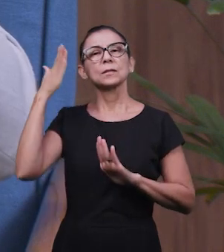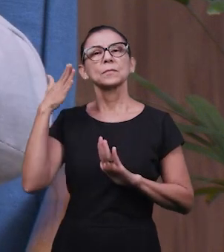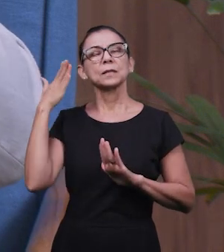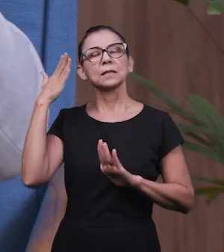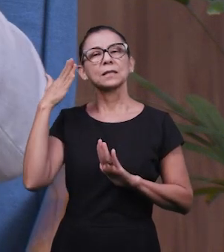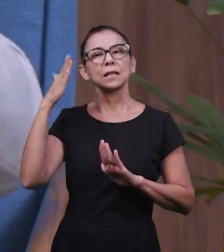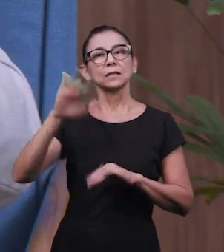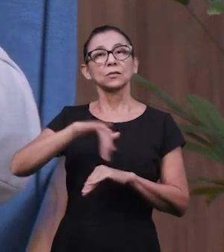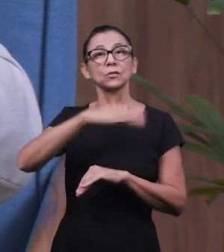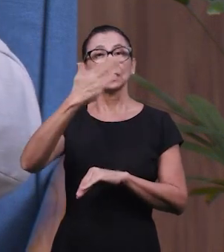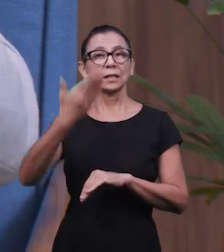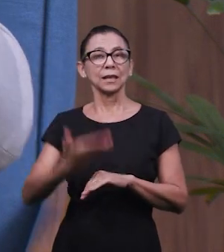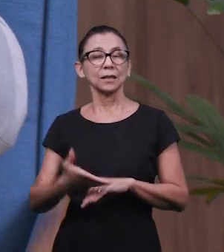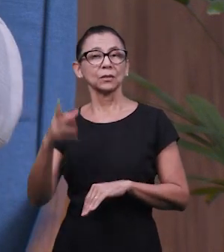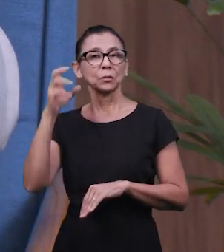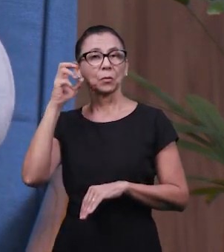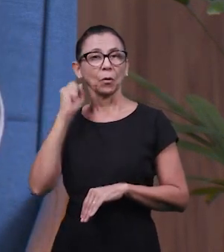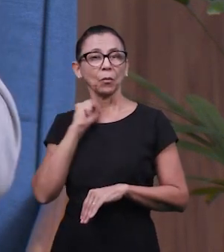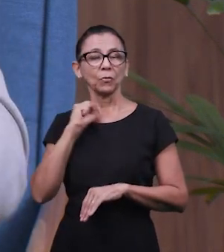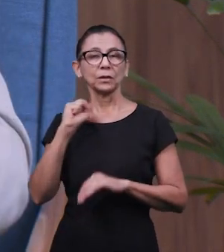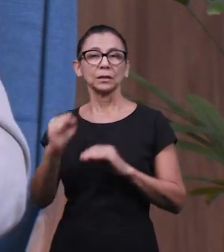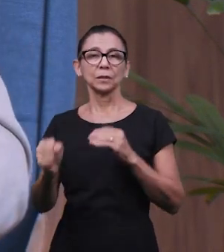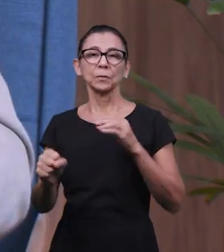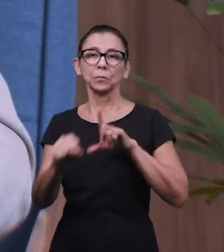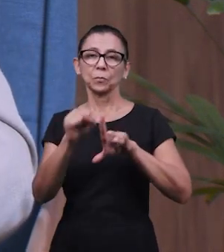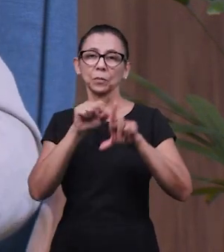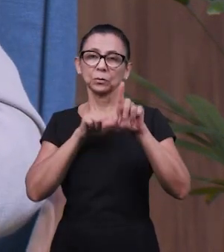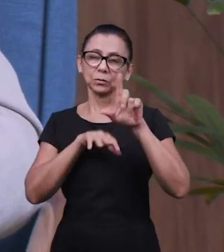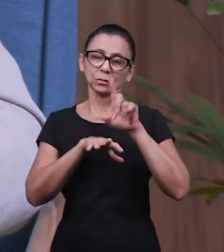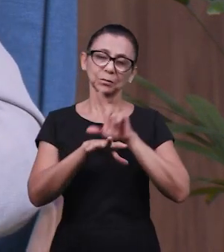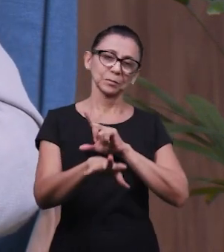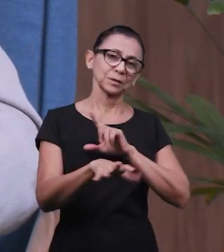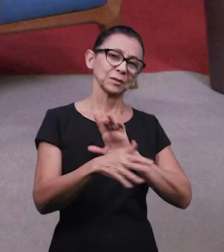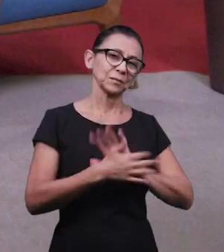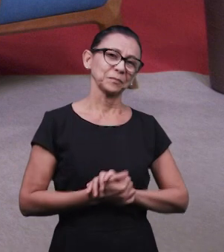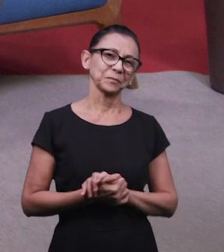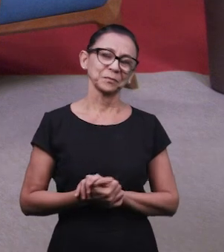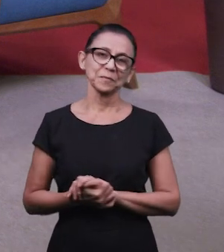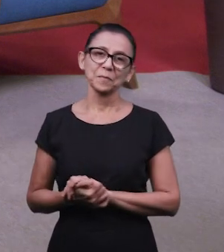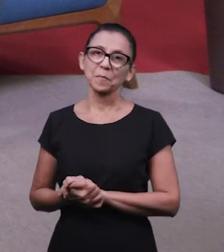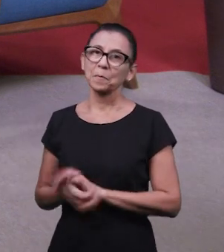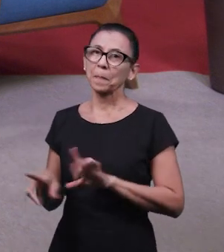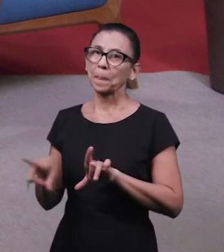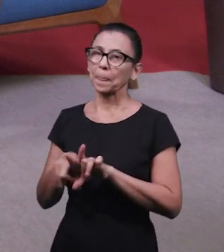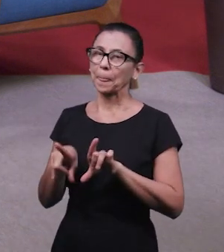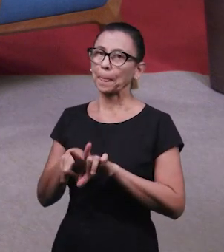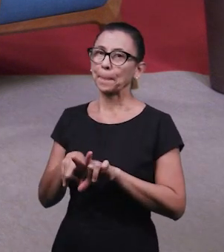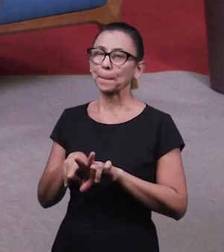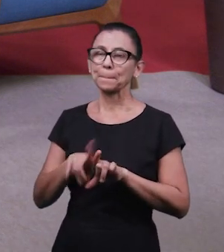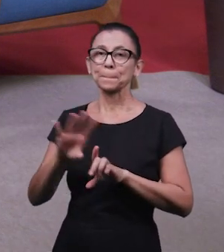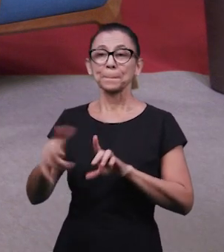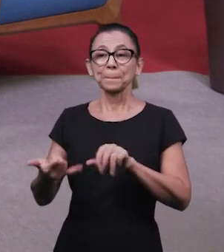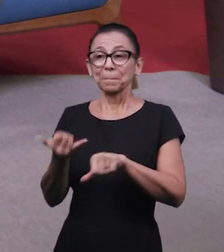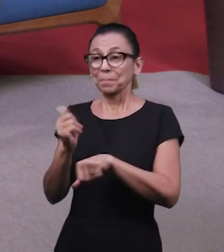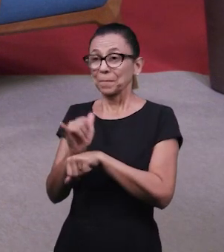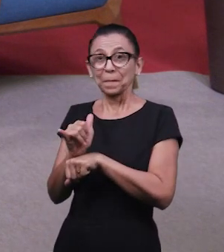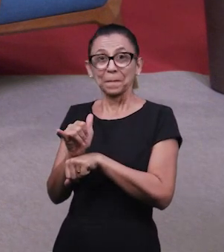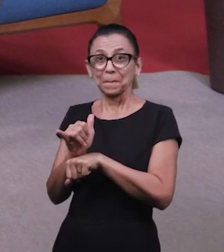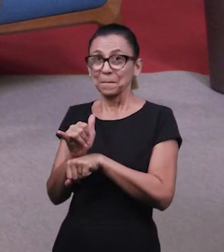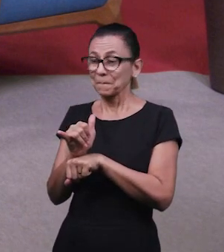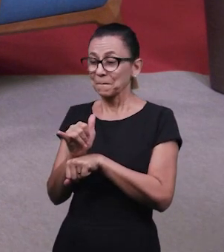os aplicativos da Igreja Cristã Maranata e também da Rádio Manaim, que é a rádio oficial da Igreja Cristã Maranata. E no aplicativo da rádio você